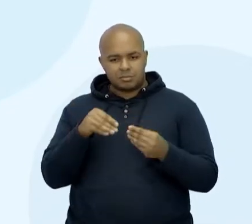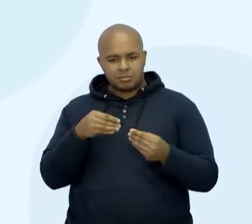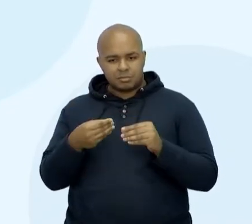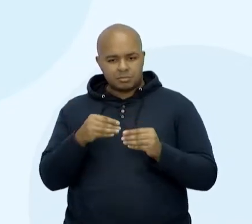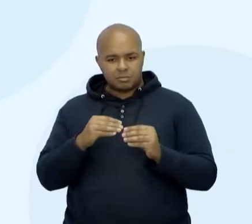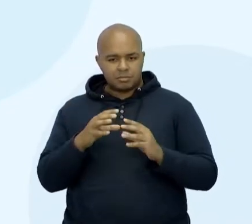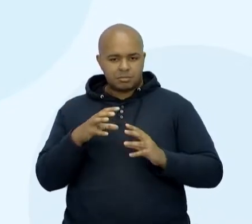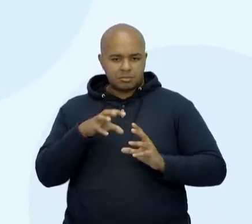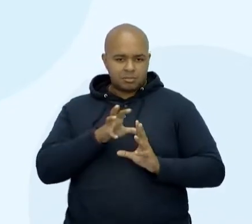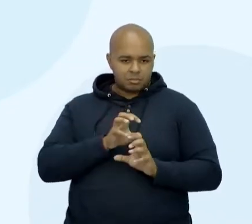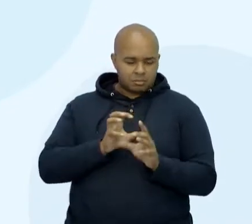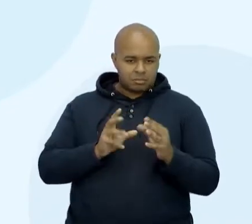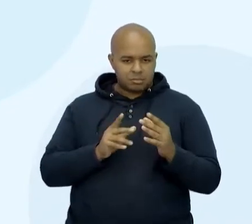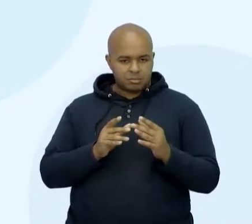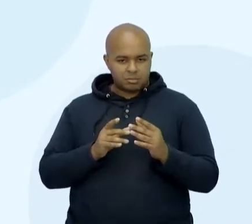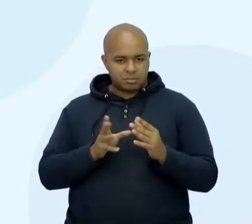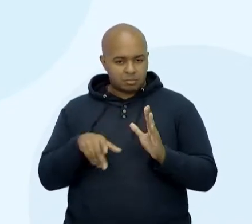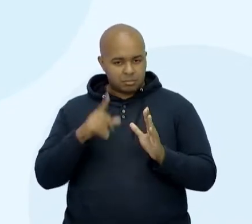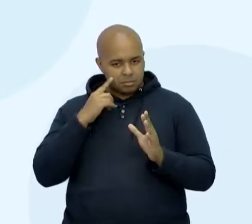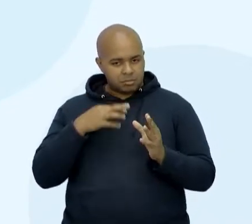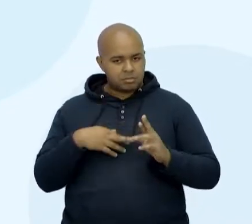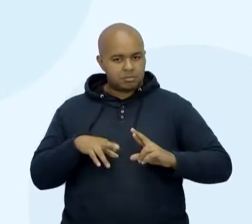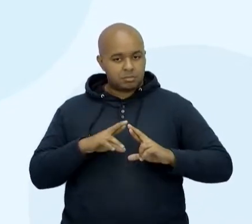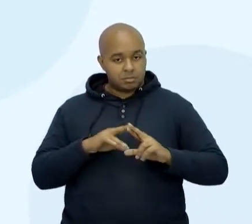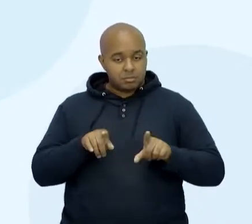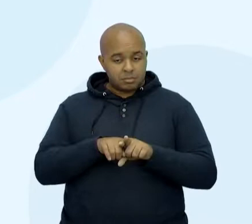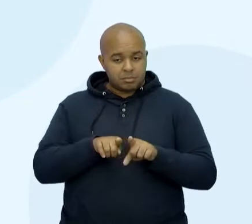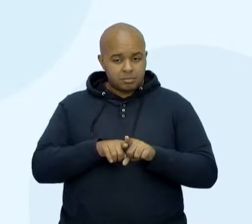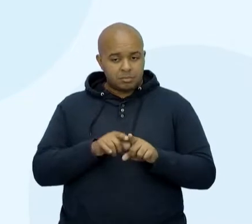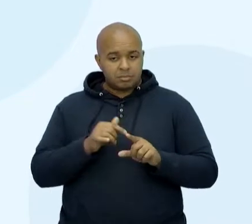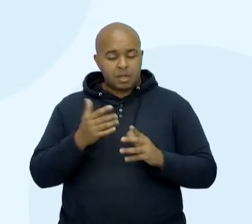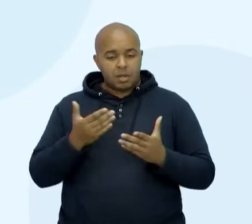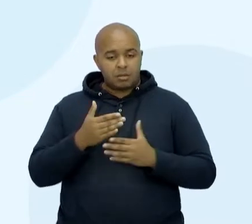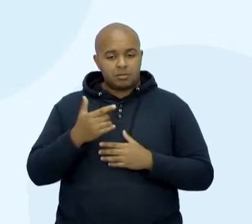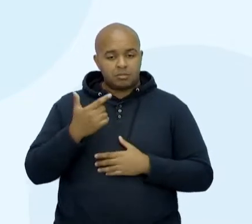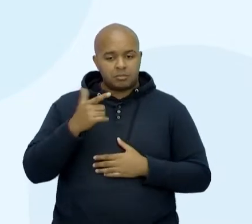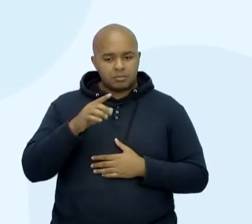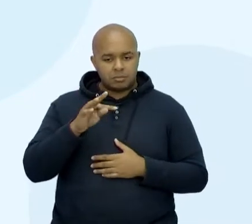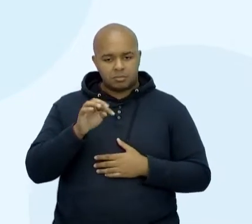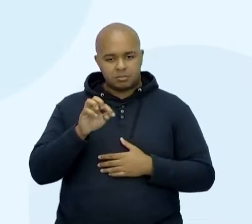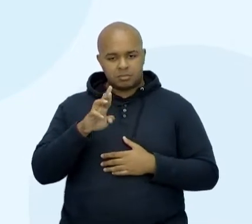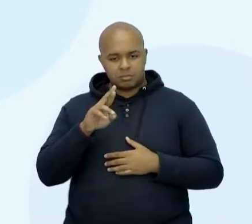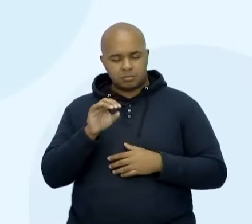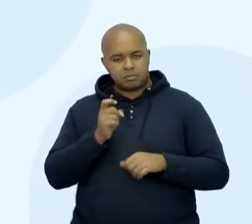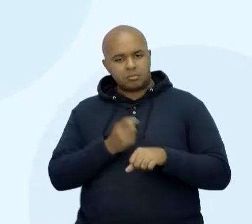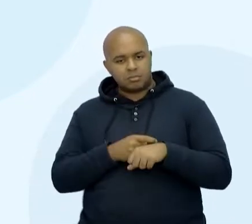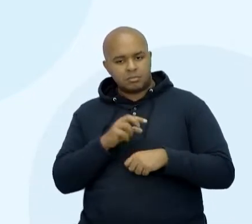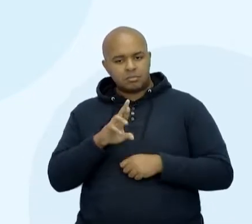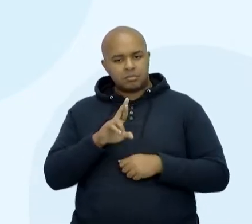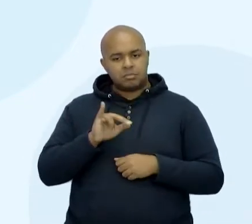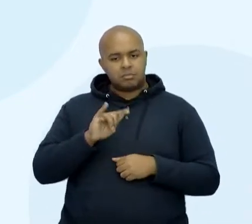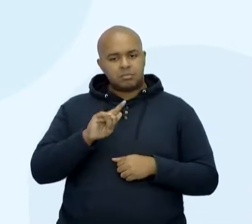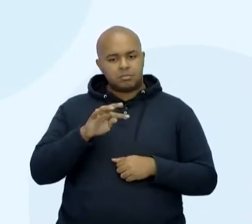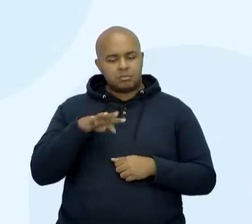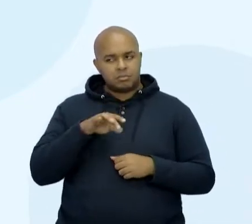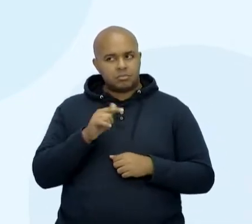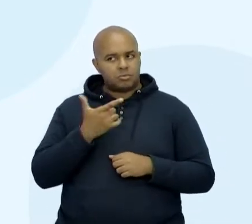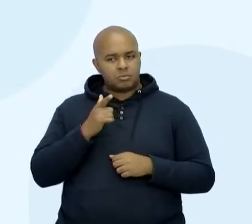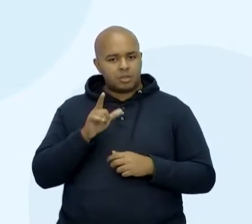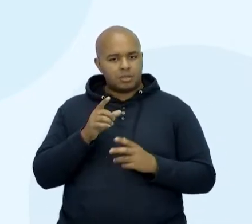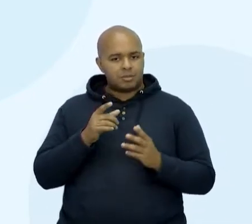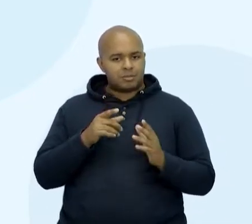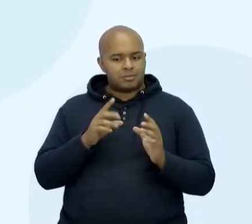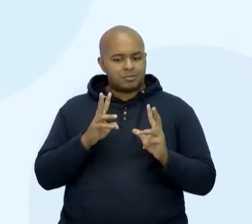amolecidos, moldáveis e são recicláveis. Os termorrígidos, a gente não tem essa